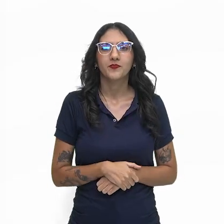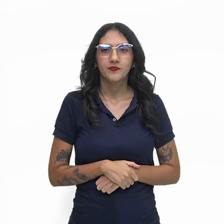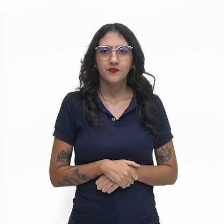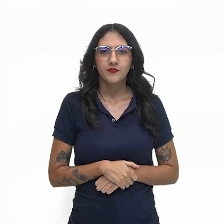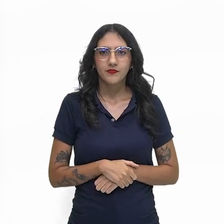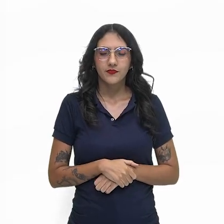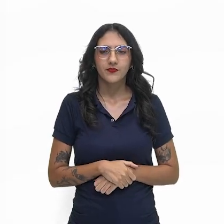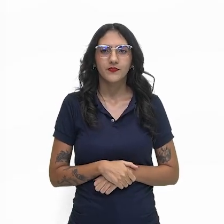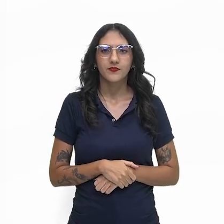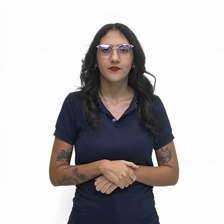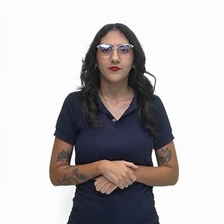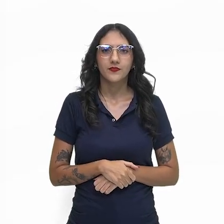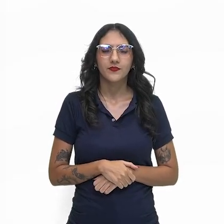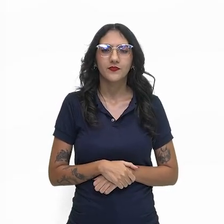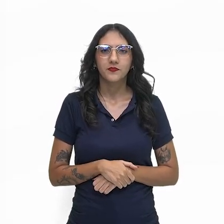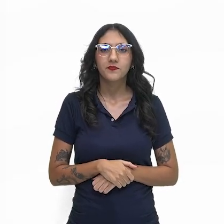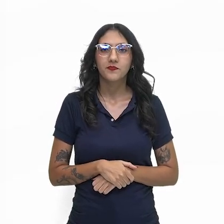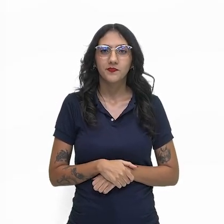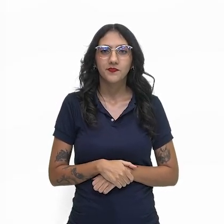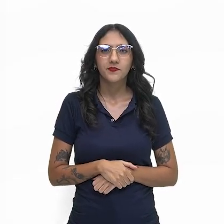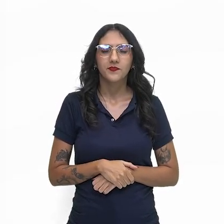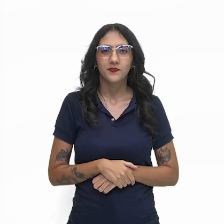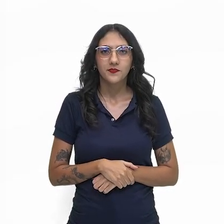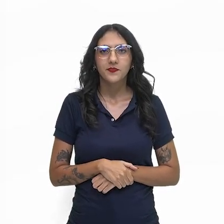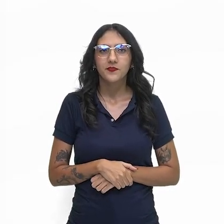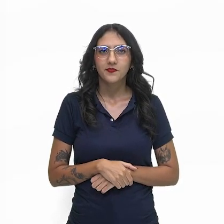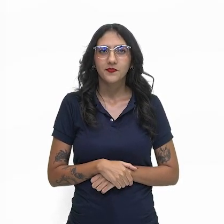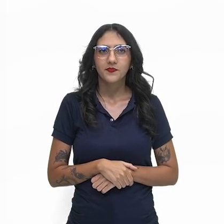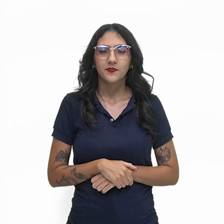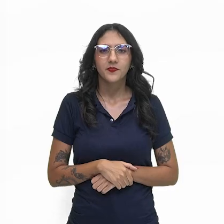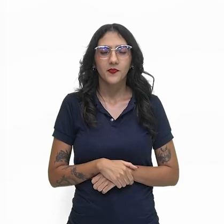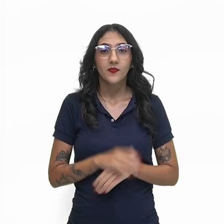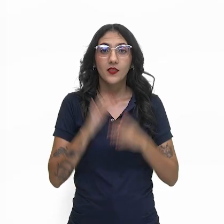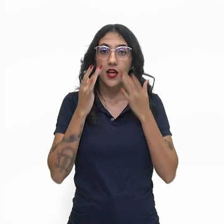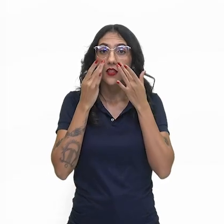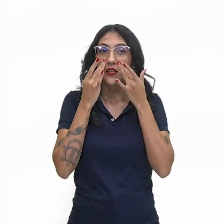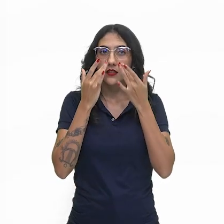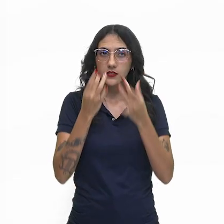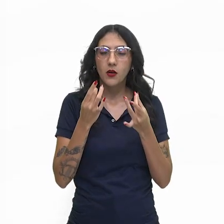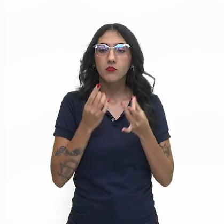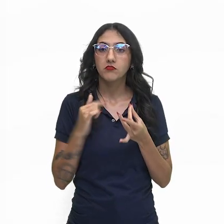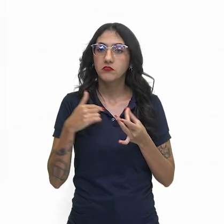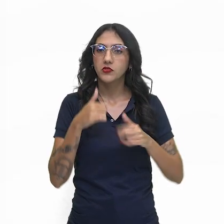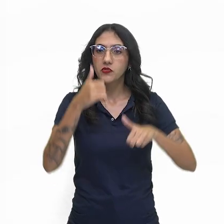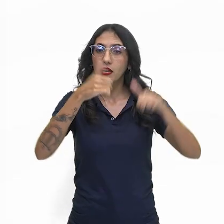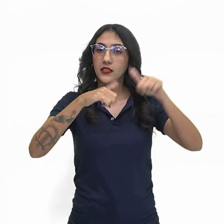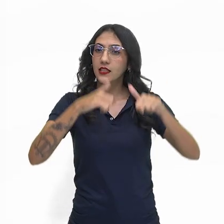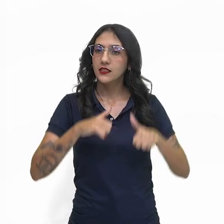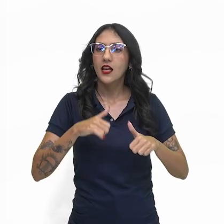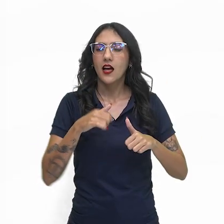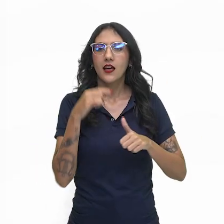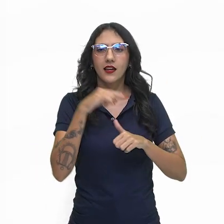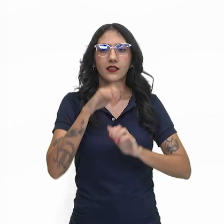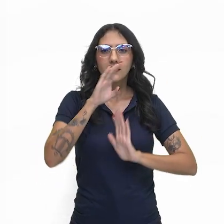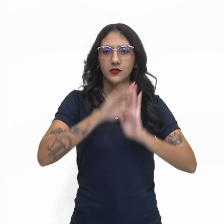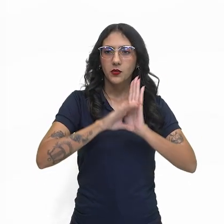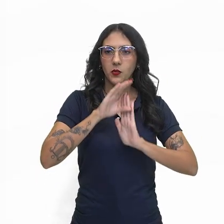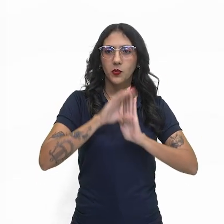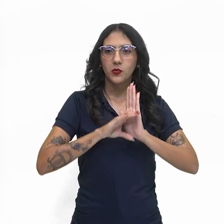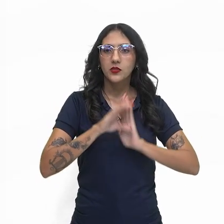conhecimento. Prestem bem atenção. Nós vamos analisar com vocês um conceito